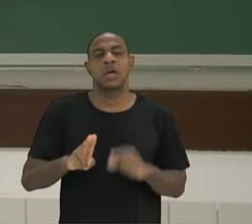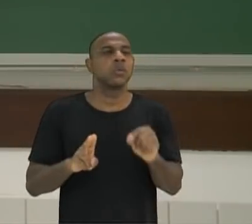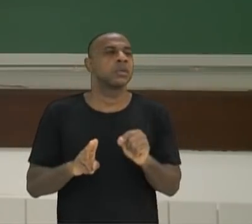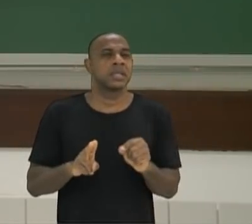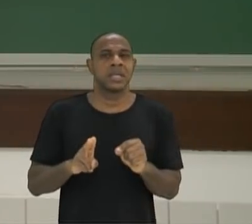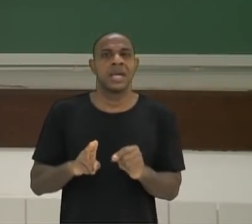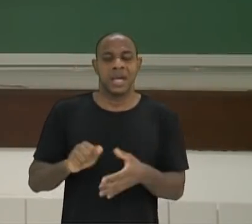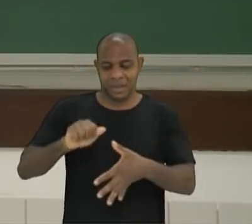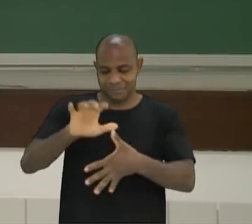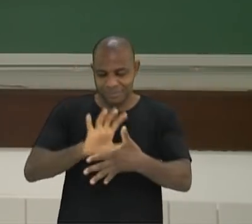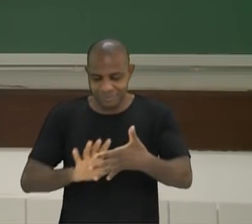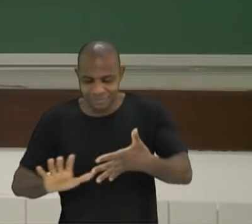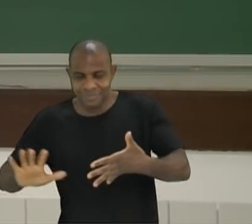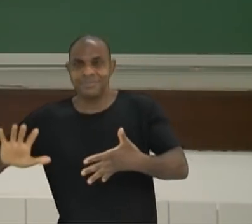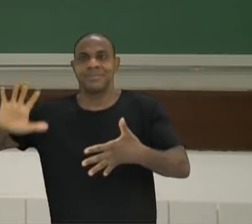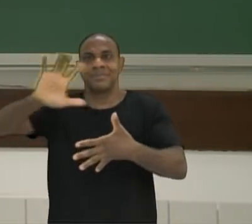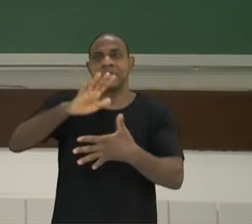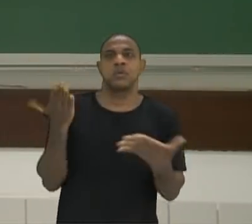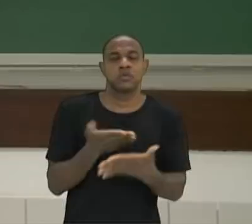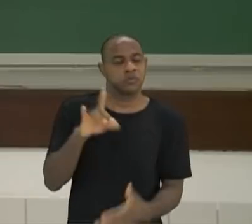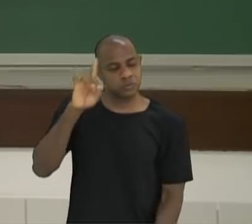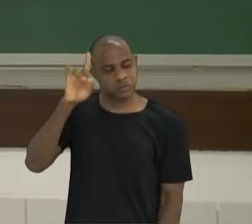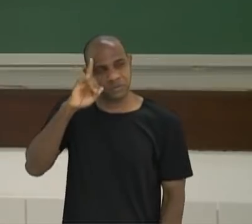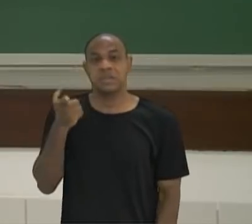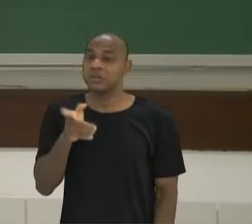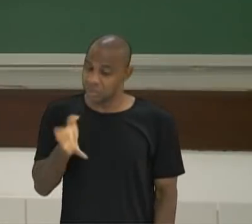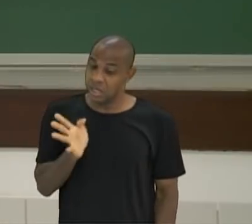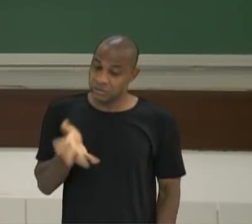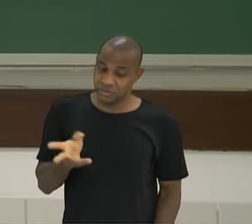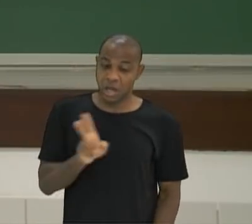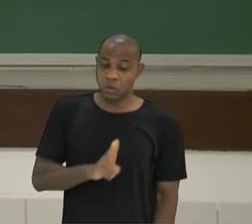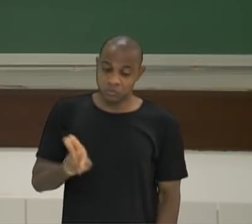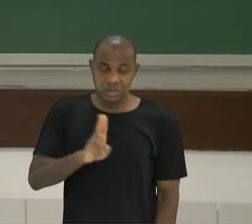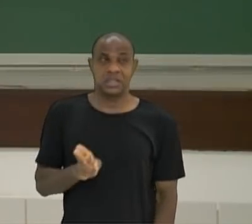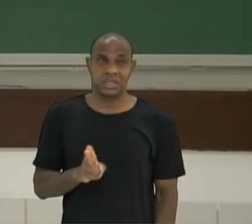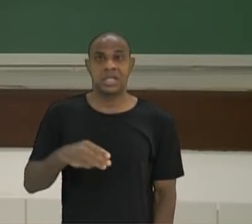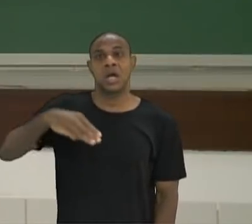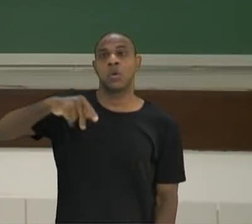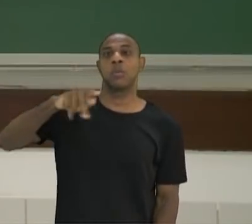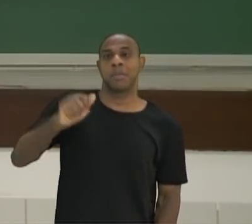a cartografia no seu dia a dia. E que já utilizam, muitas vezes até